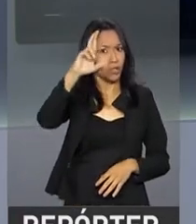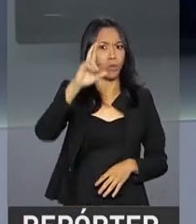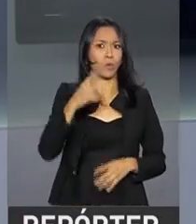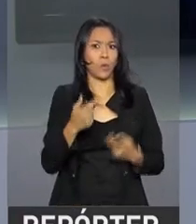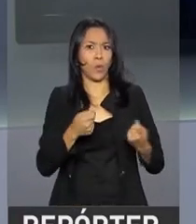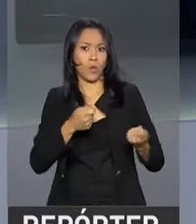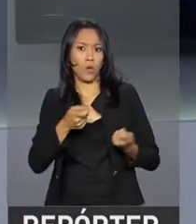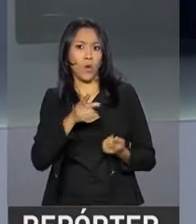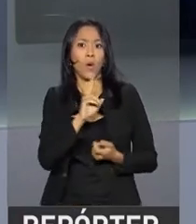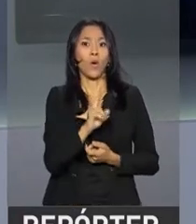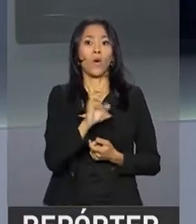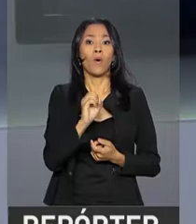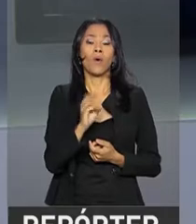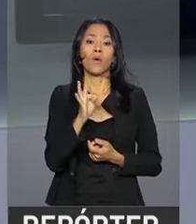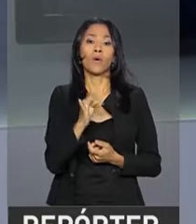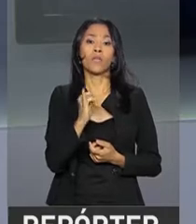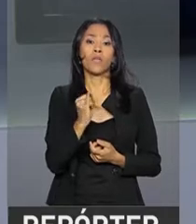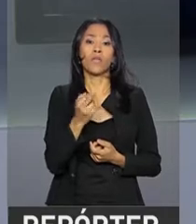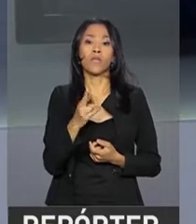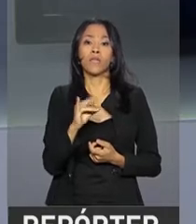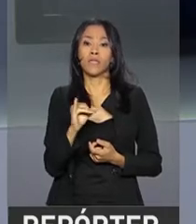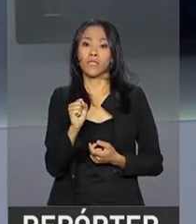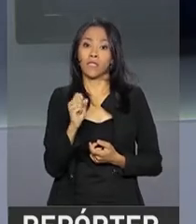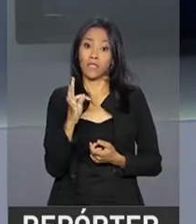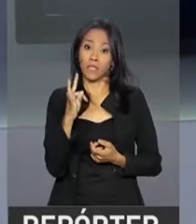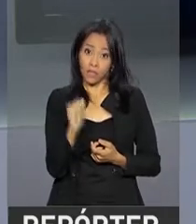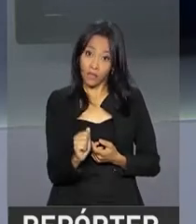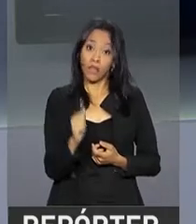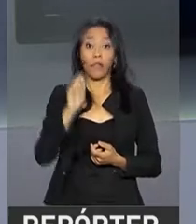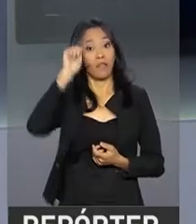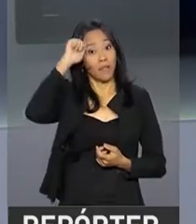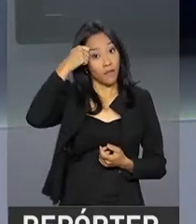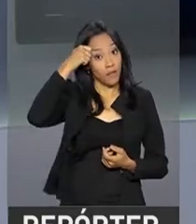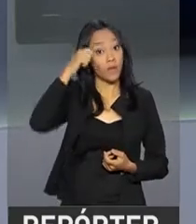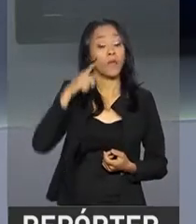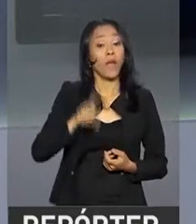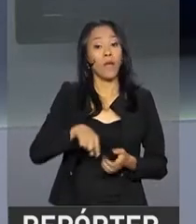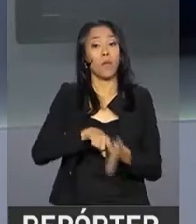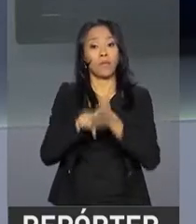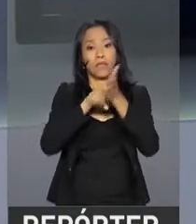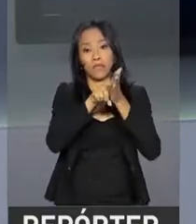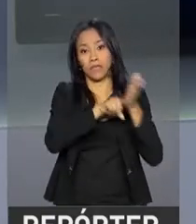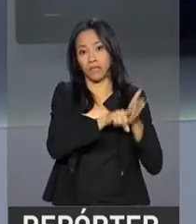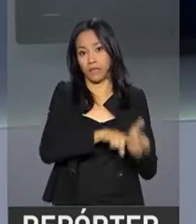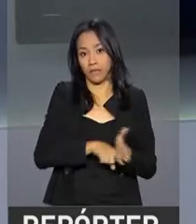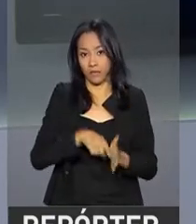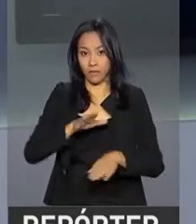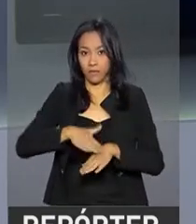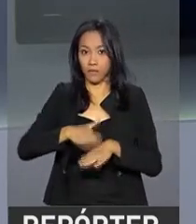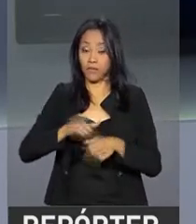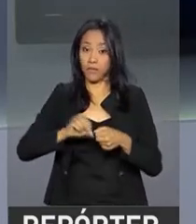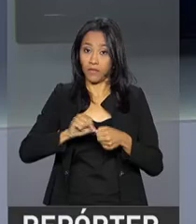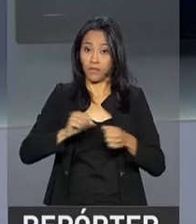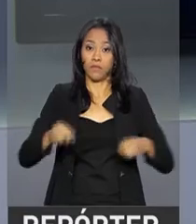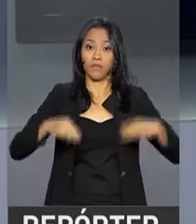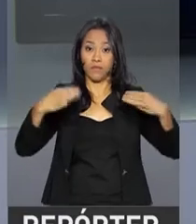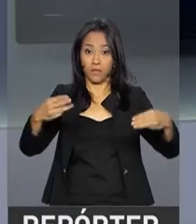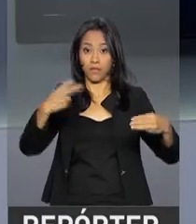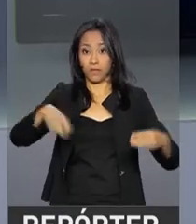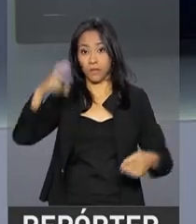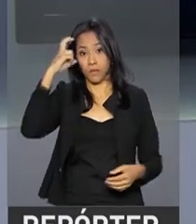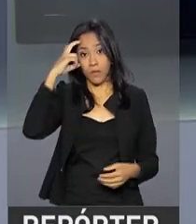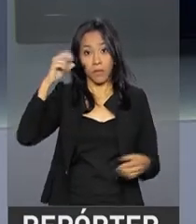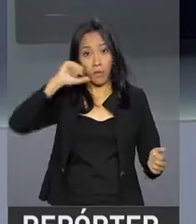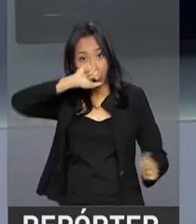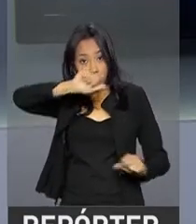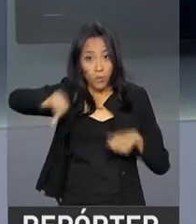negros a constatação está em uma pesquisa realizada pelo ministério da cultura para mudar essa realidade o governo lançou